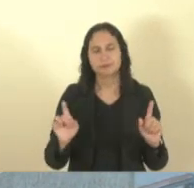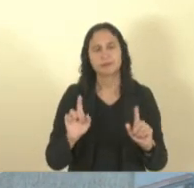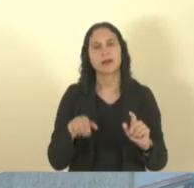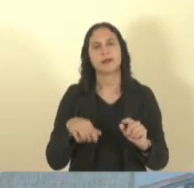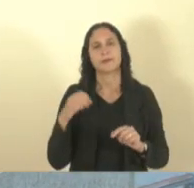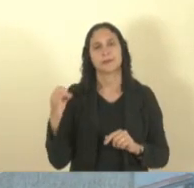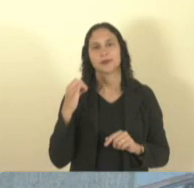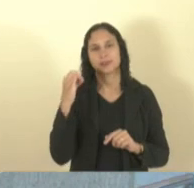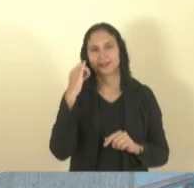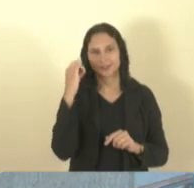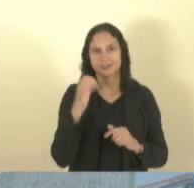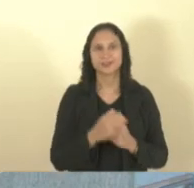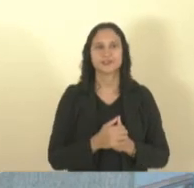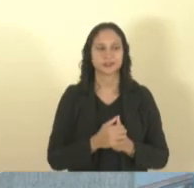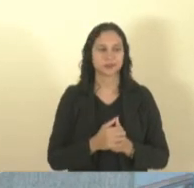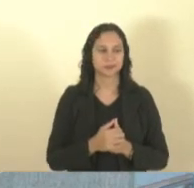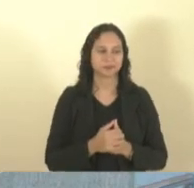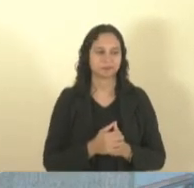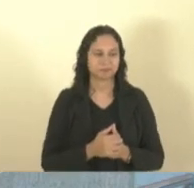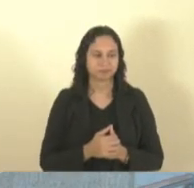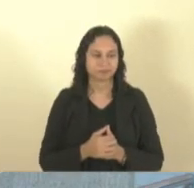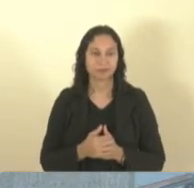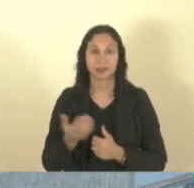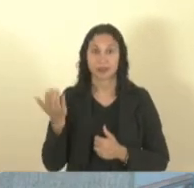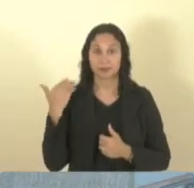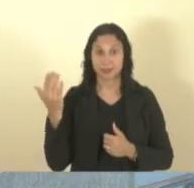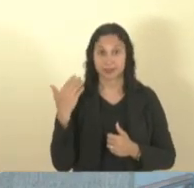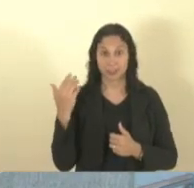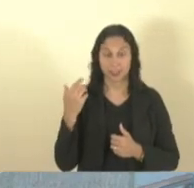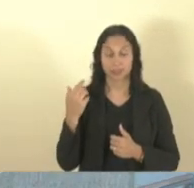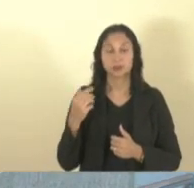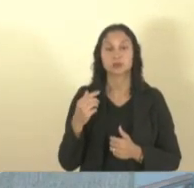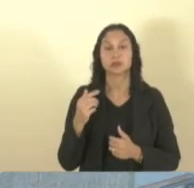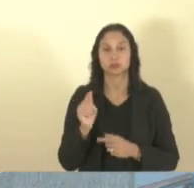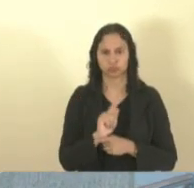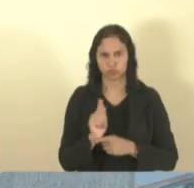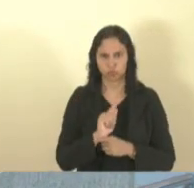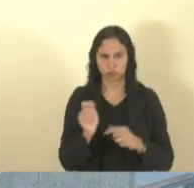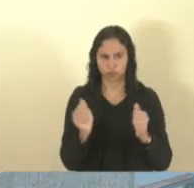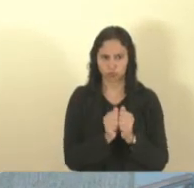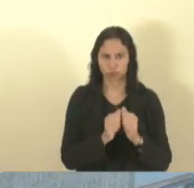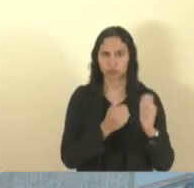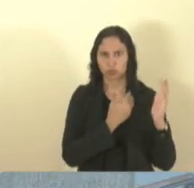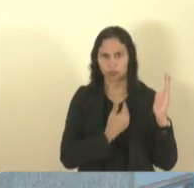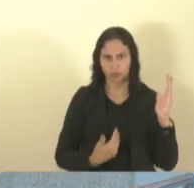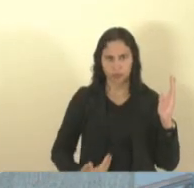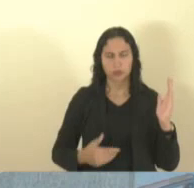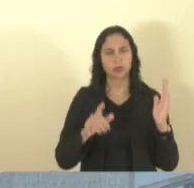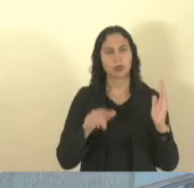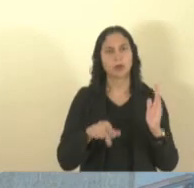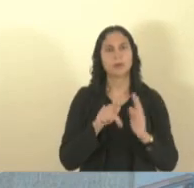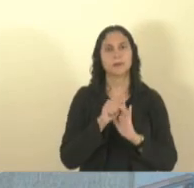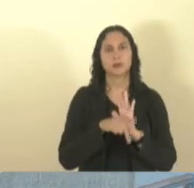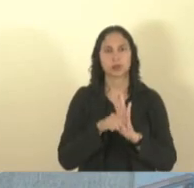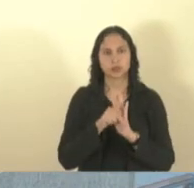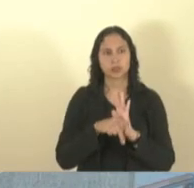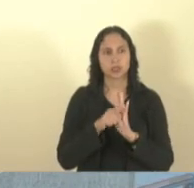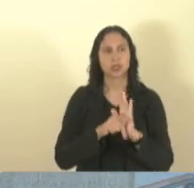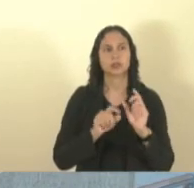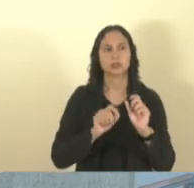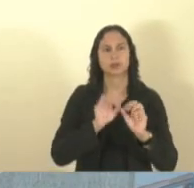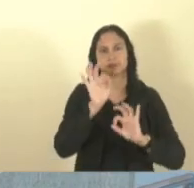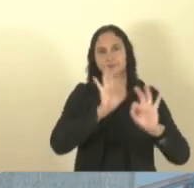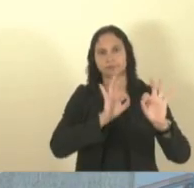gente teve alguns momentos na primeira gestão do governador Casagrande, que a gente teve à frente desse projeto de reestruturação